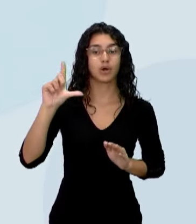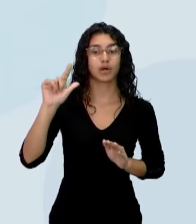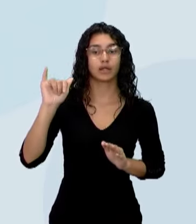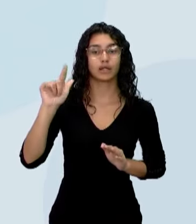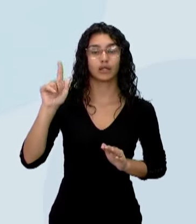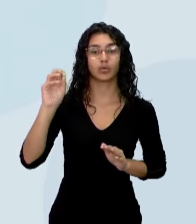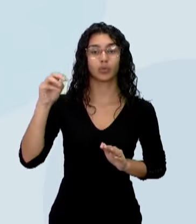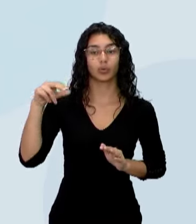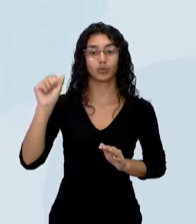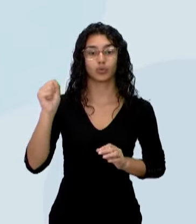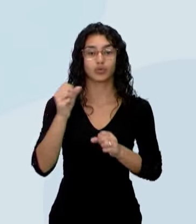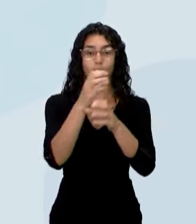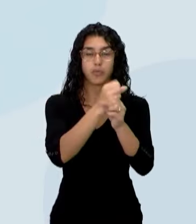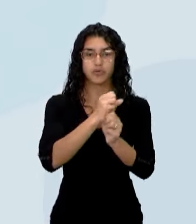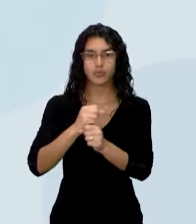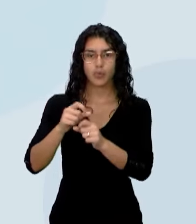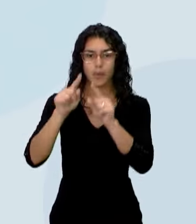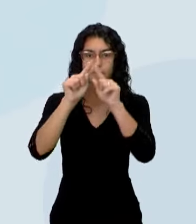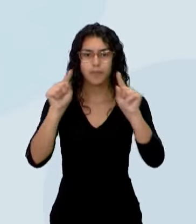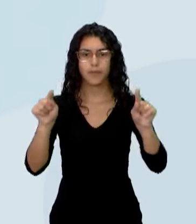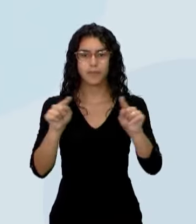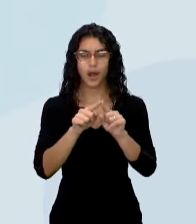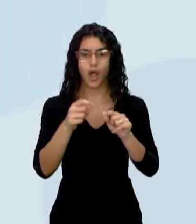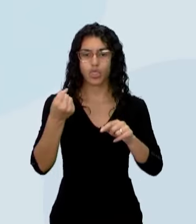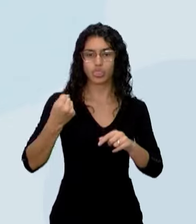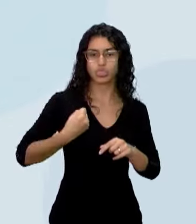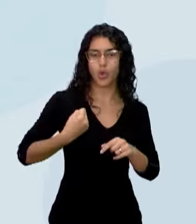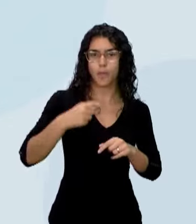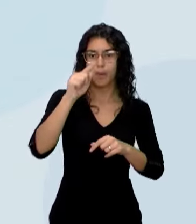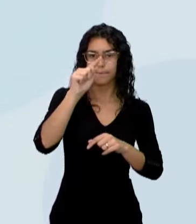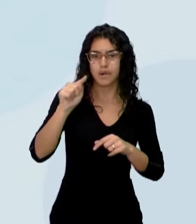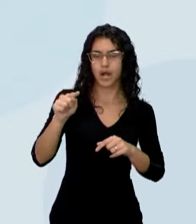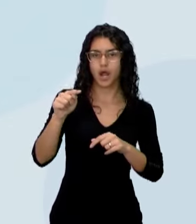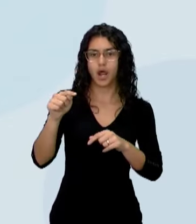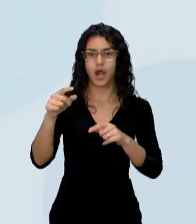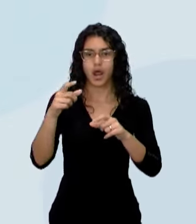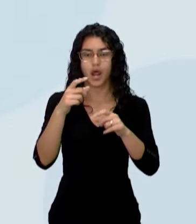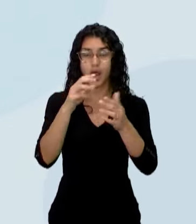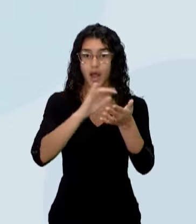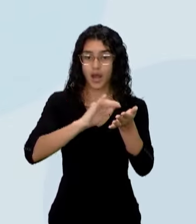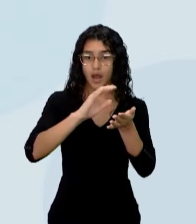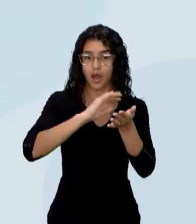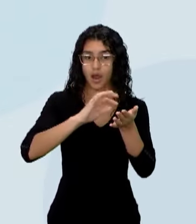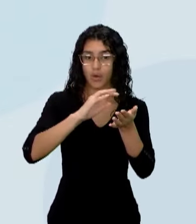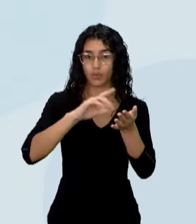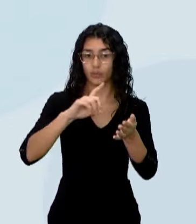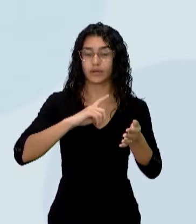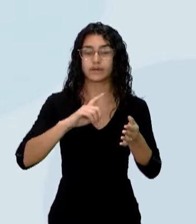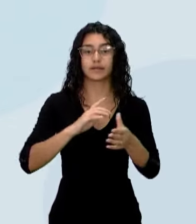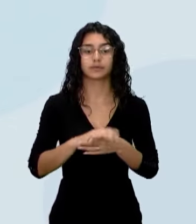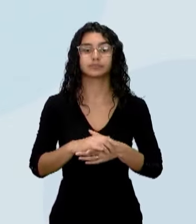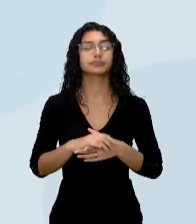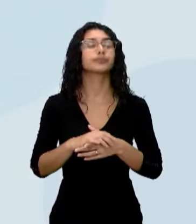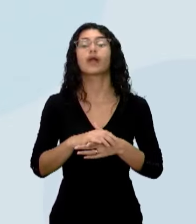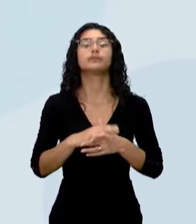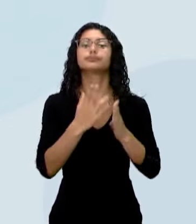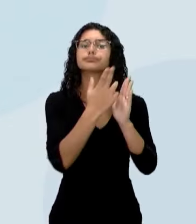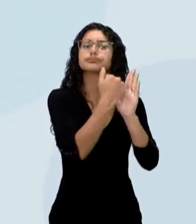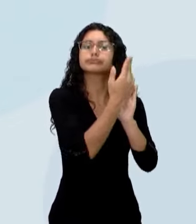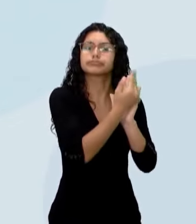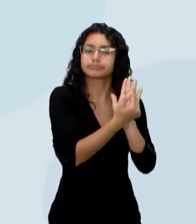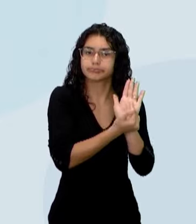Soma de seus ângulos internos, número de diagonais, cálculo da medida de cada ângulo interno nos polígonos. O desenho